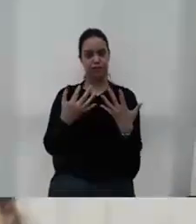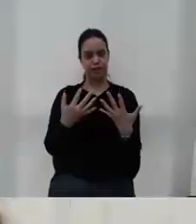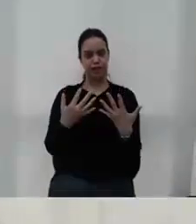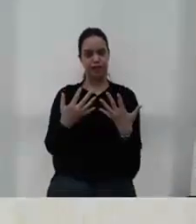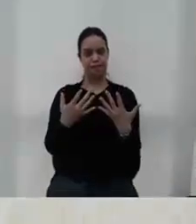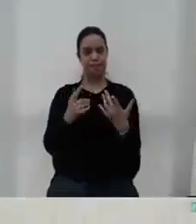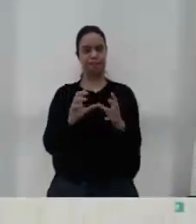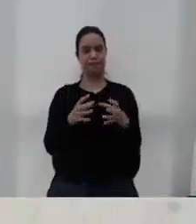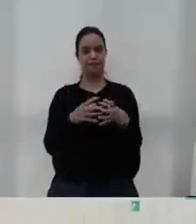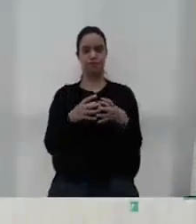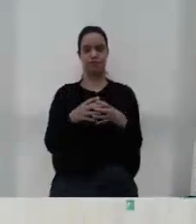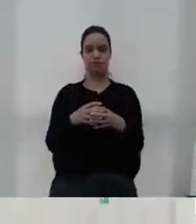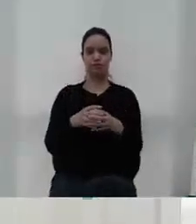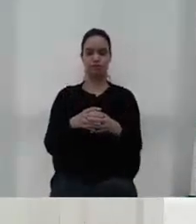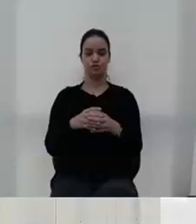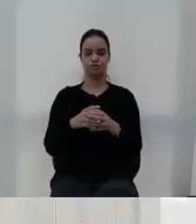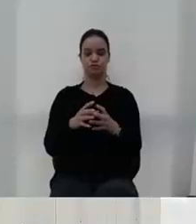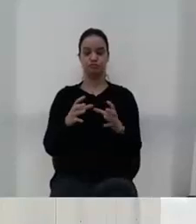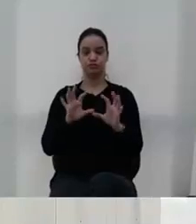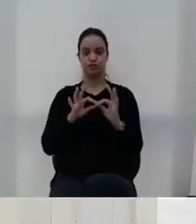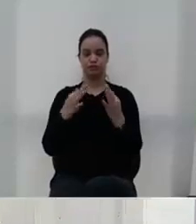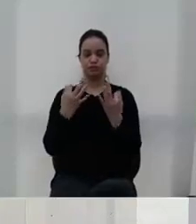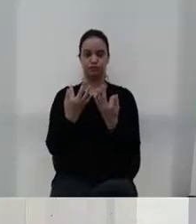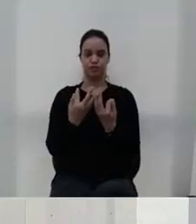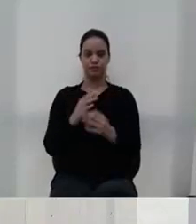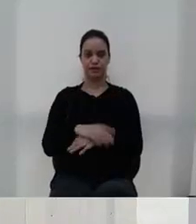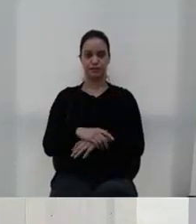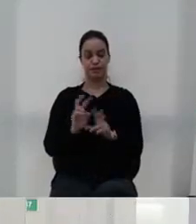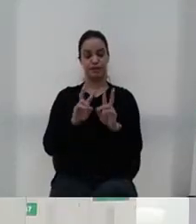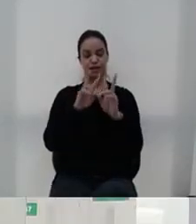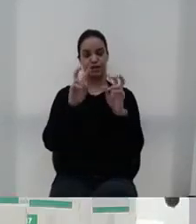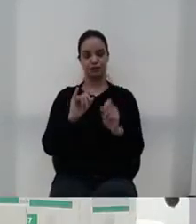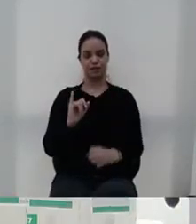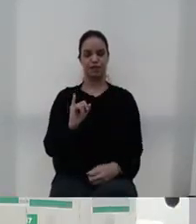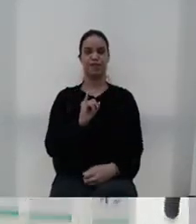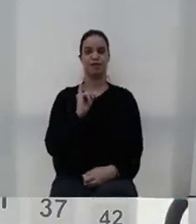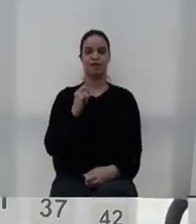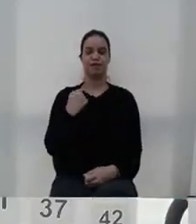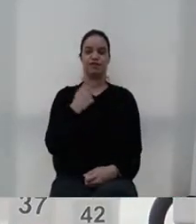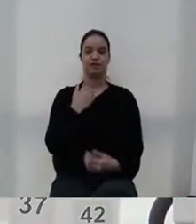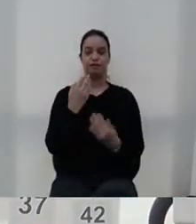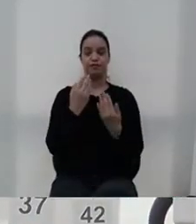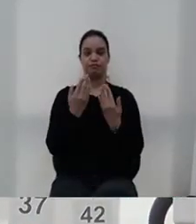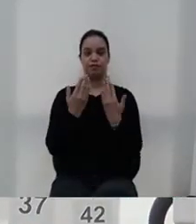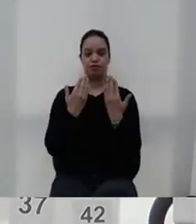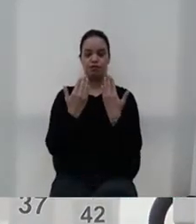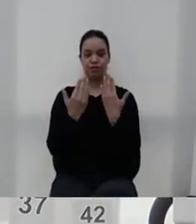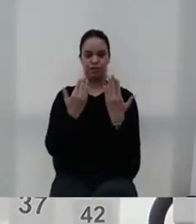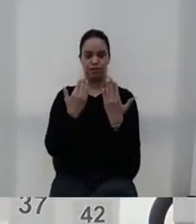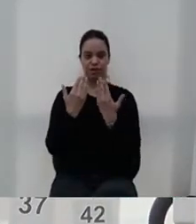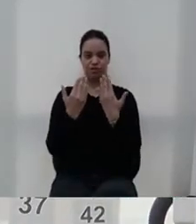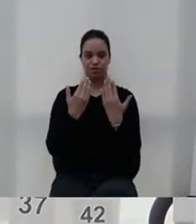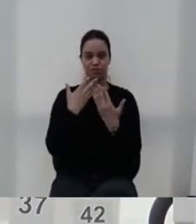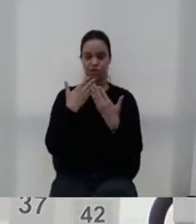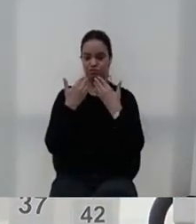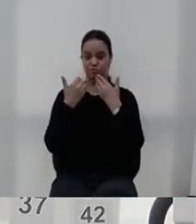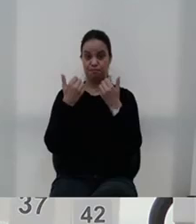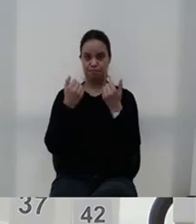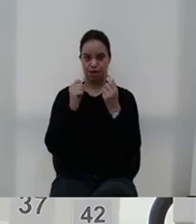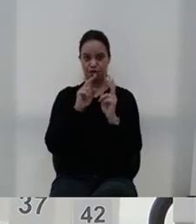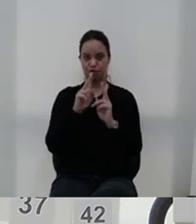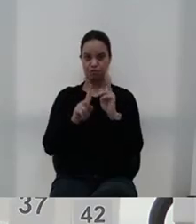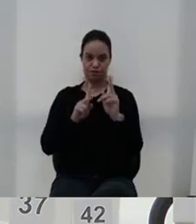e da conjuntura da unidade de família. Diálogo extremamente importante para a gente trazer um atendimento ao público cada vez mais